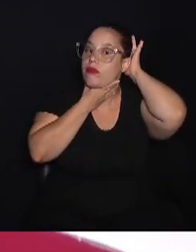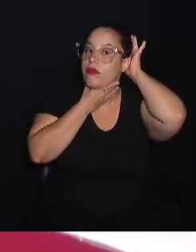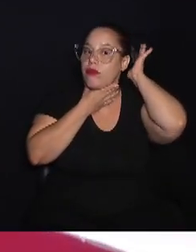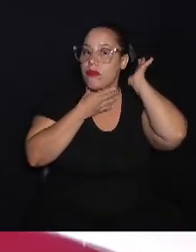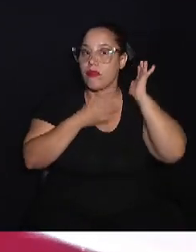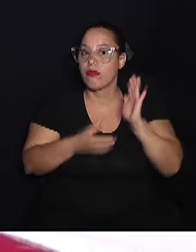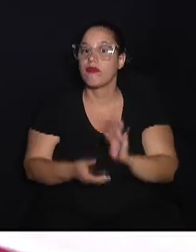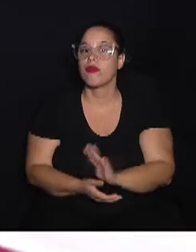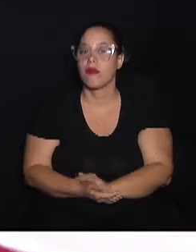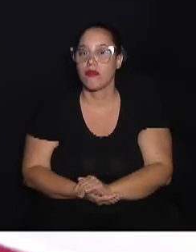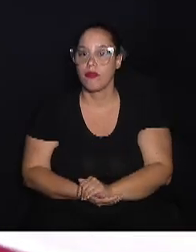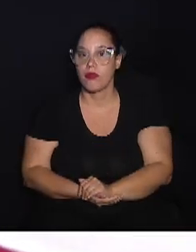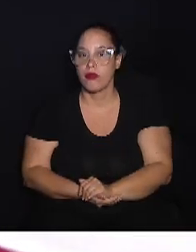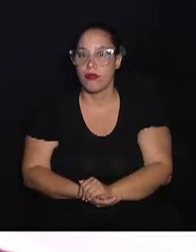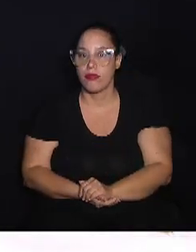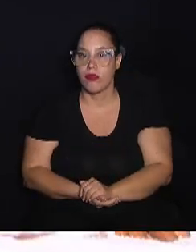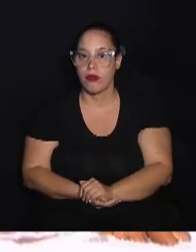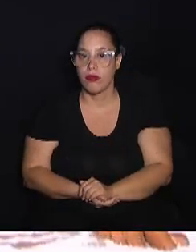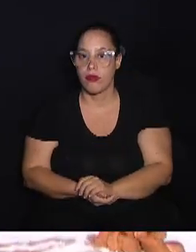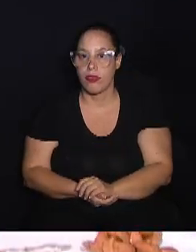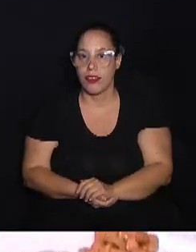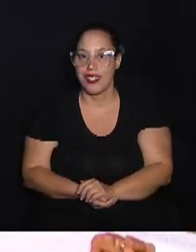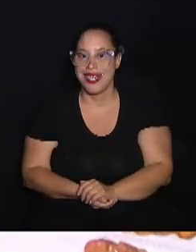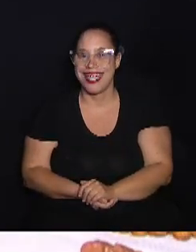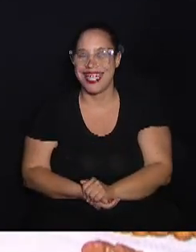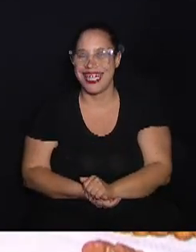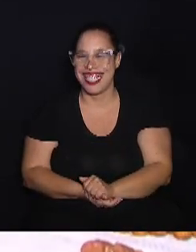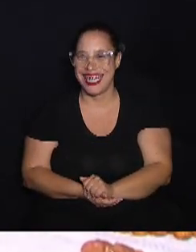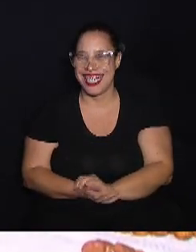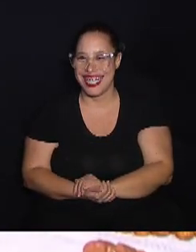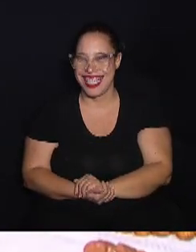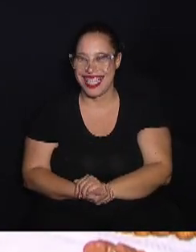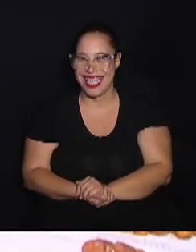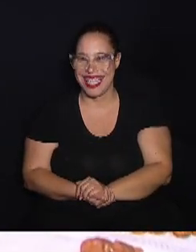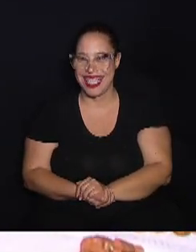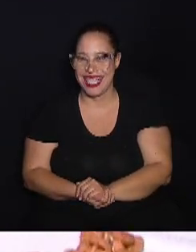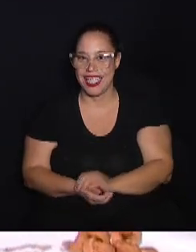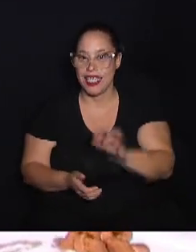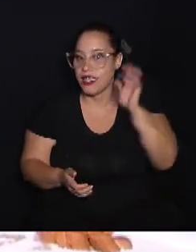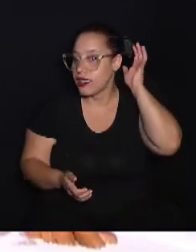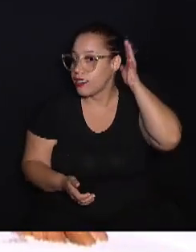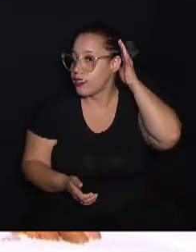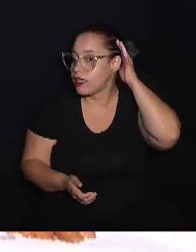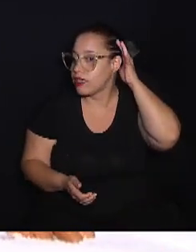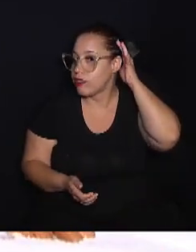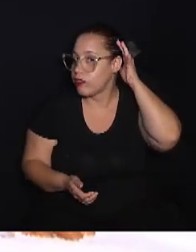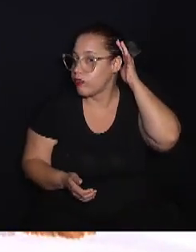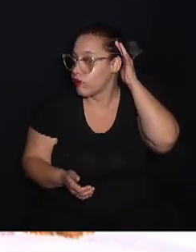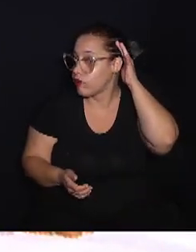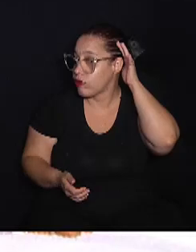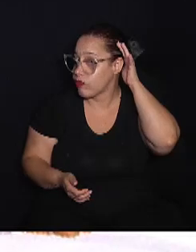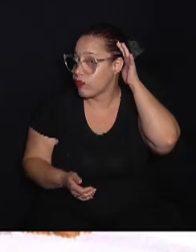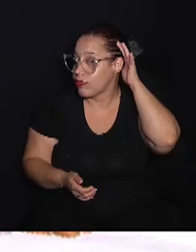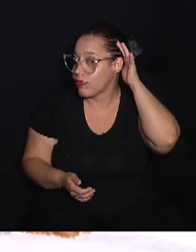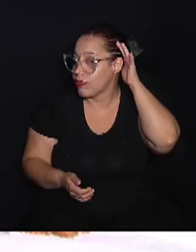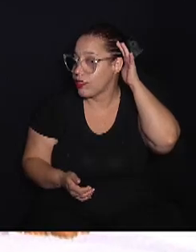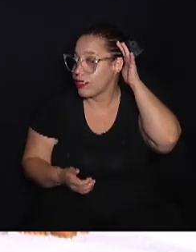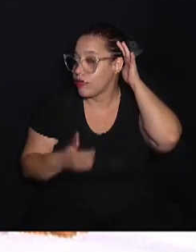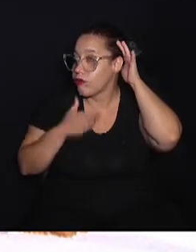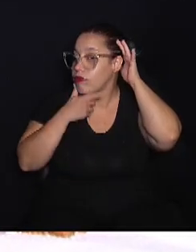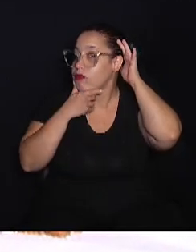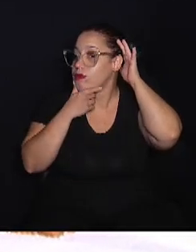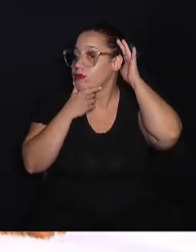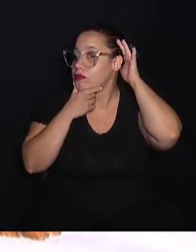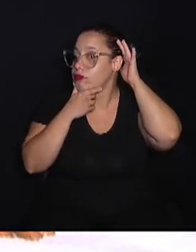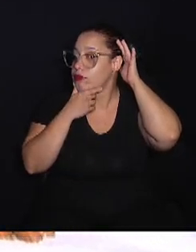cabecinha Ô assim ó assim aí você posiciona a cabecinha para ela ficar